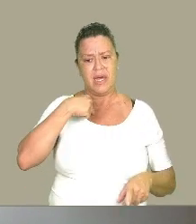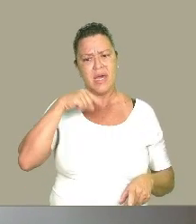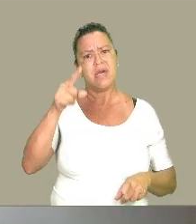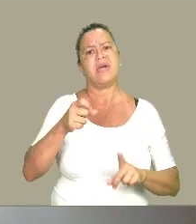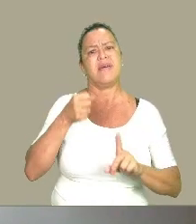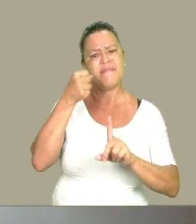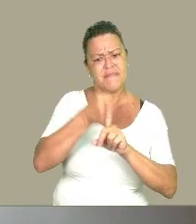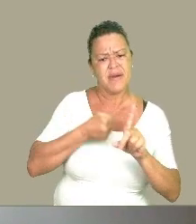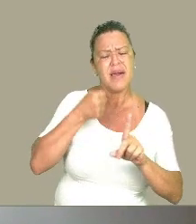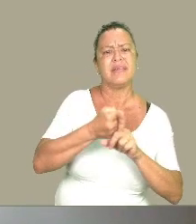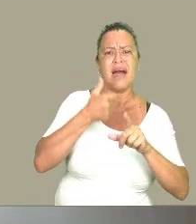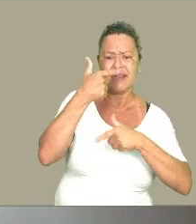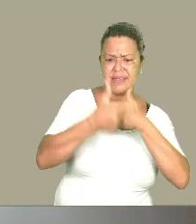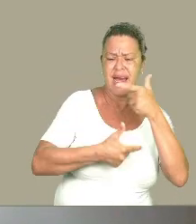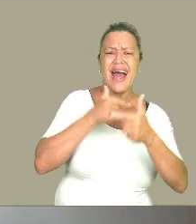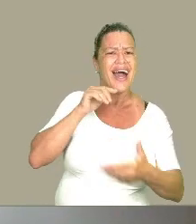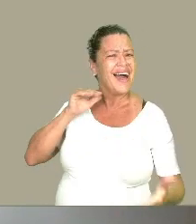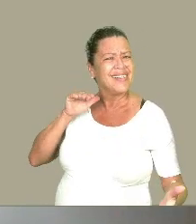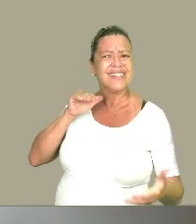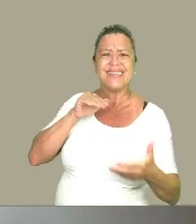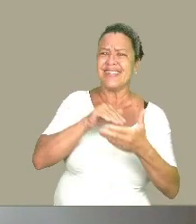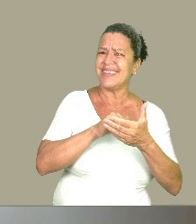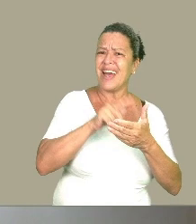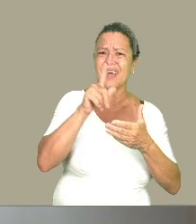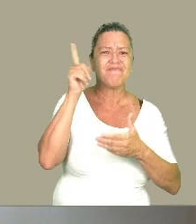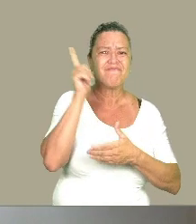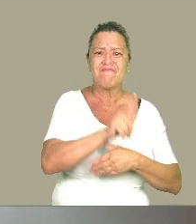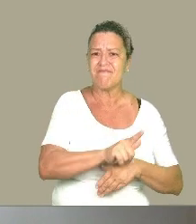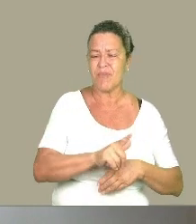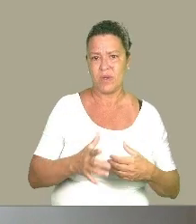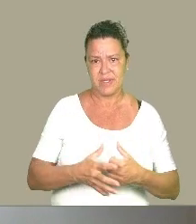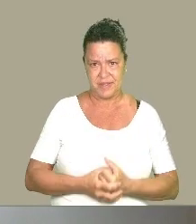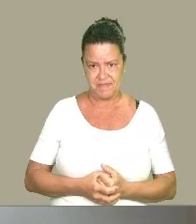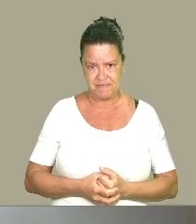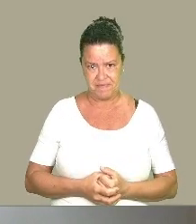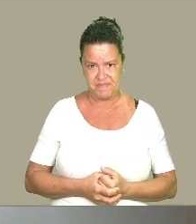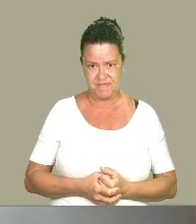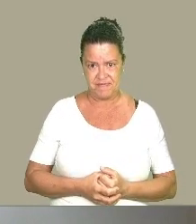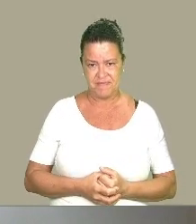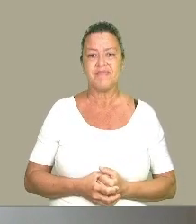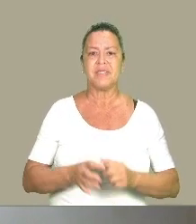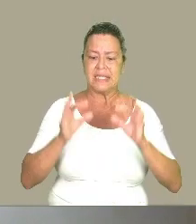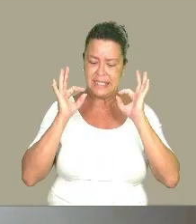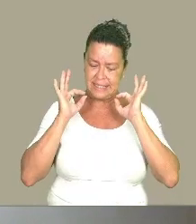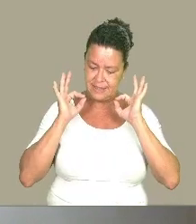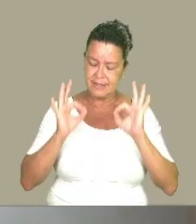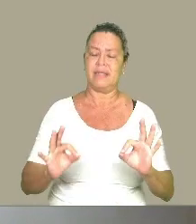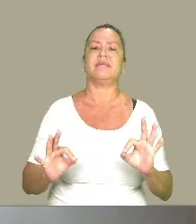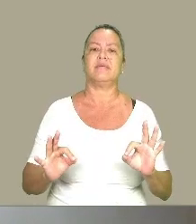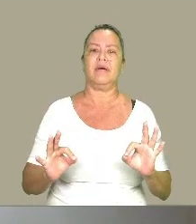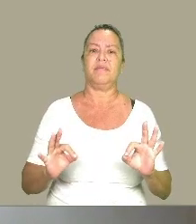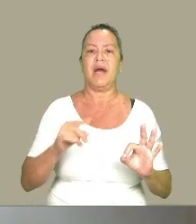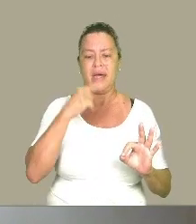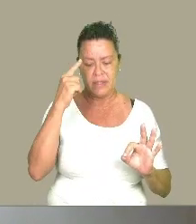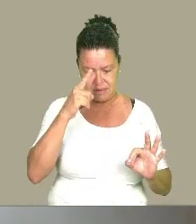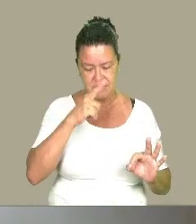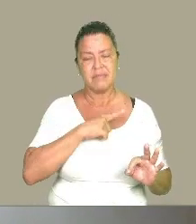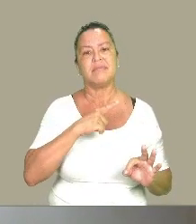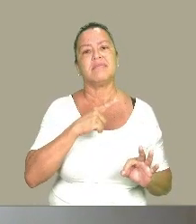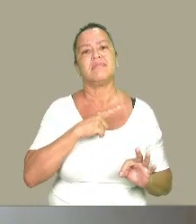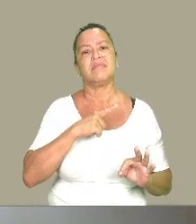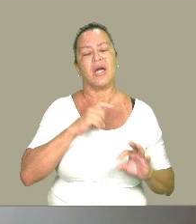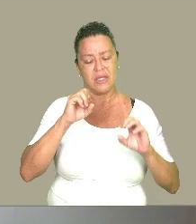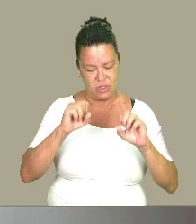batalhar, trabalhar até quanto pudermos, né, porque certamente teremos